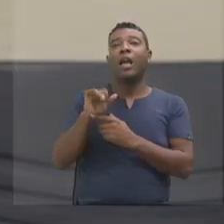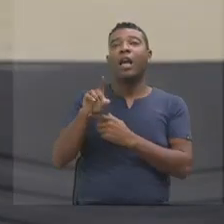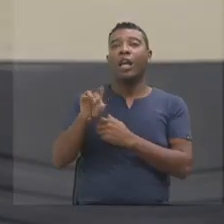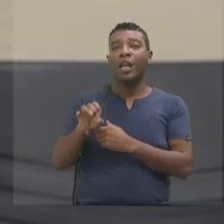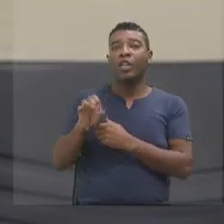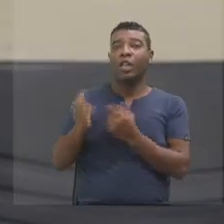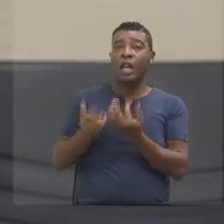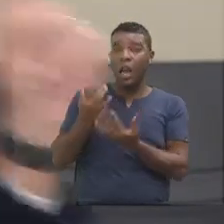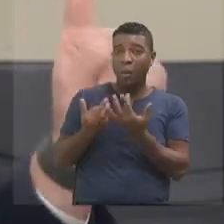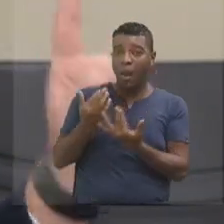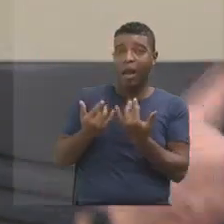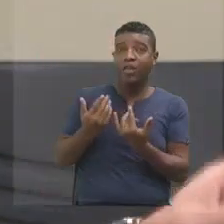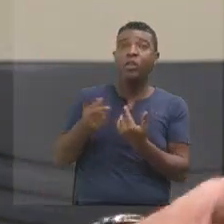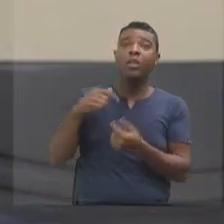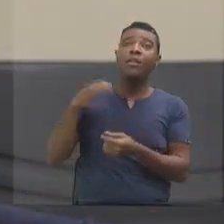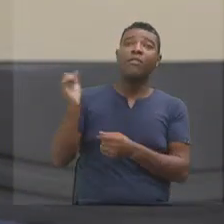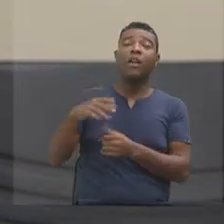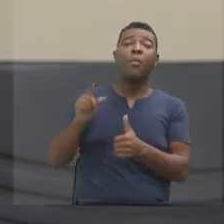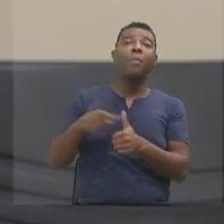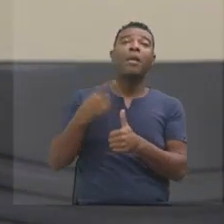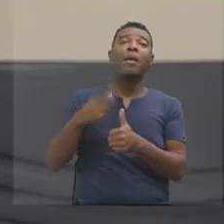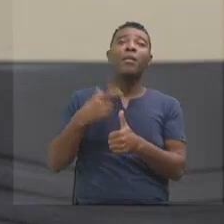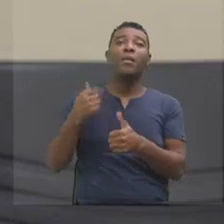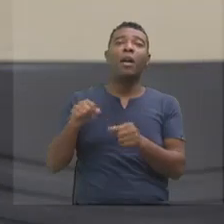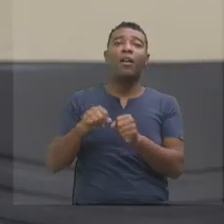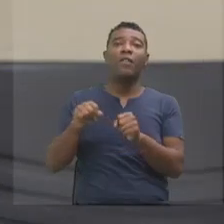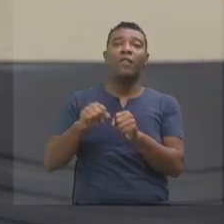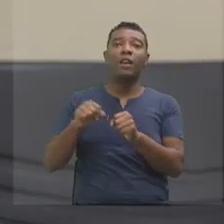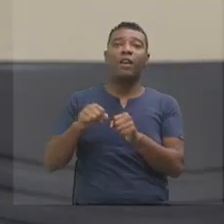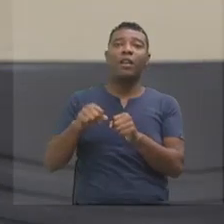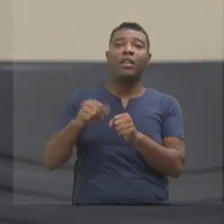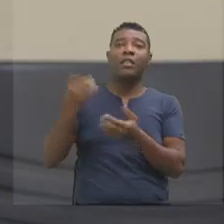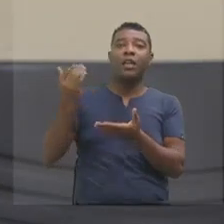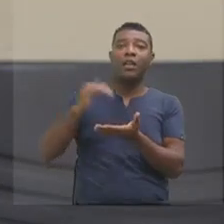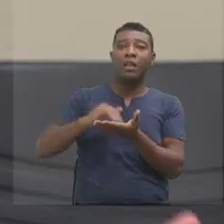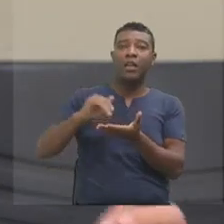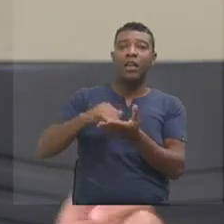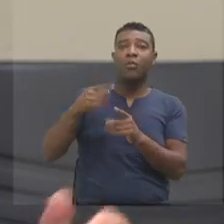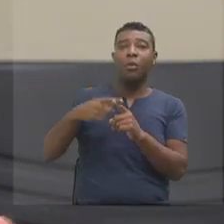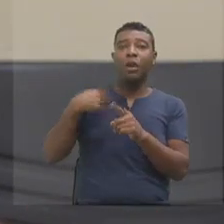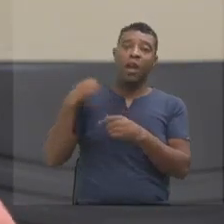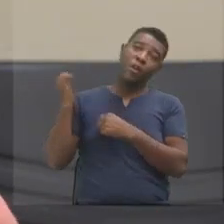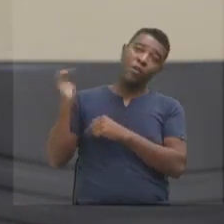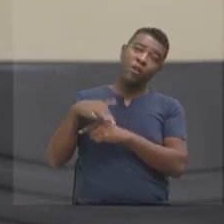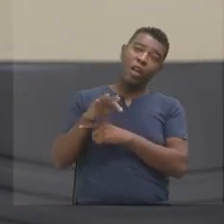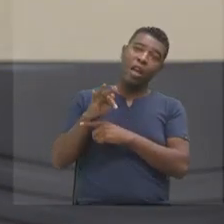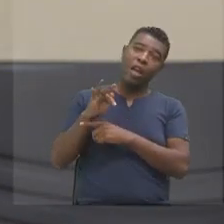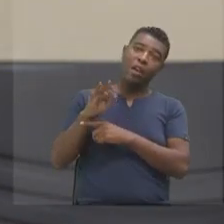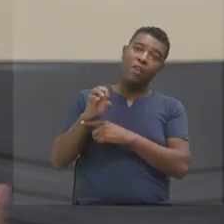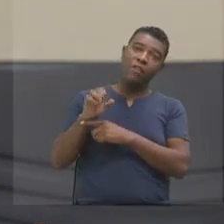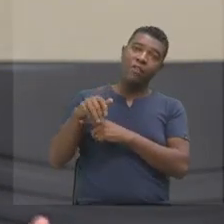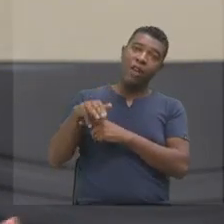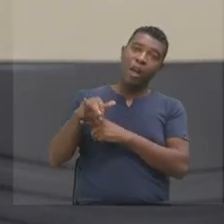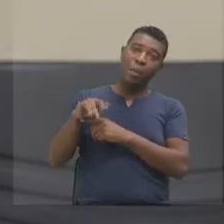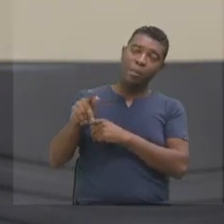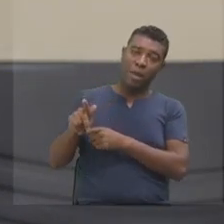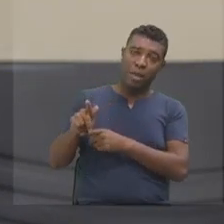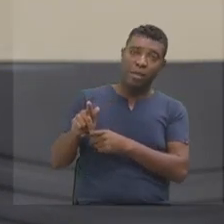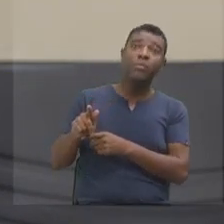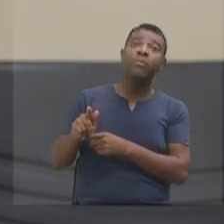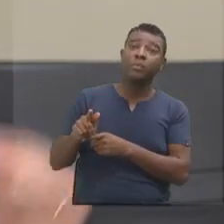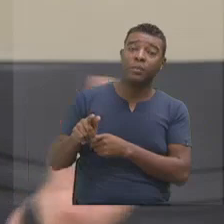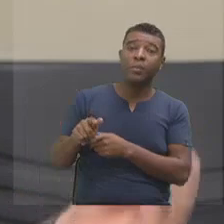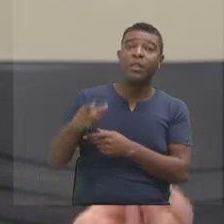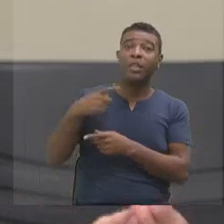como a primeira a salminha além da pandemia quando era secretaria porque eu vim da Cemig então nós temos aí um mapeamento da rede